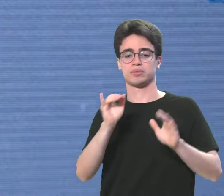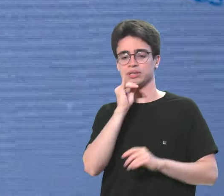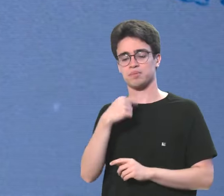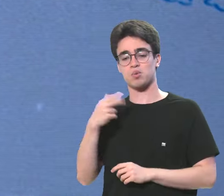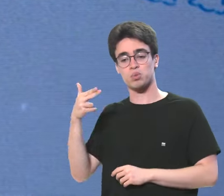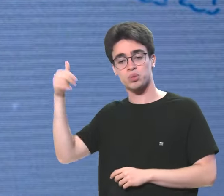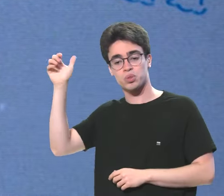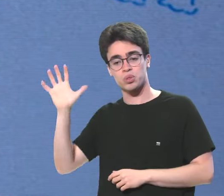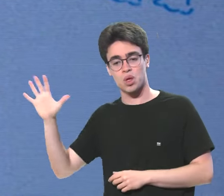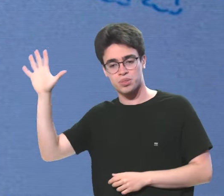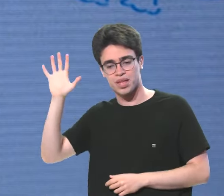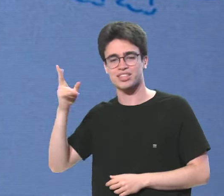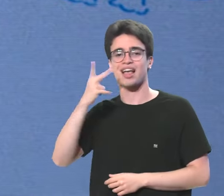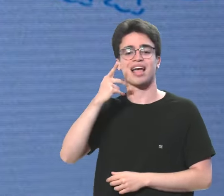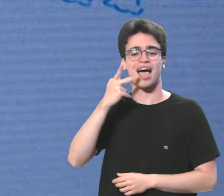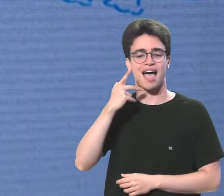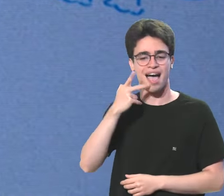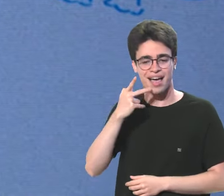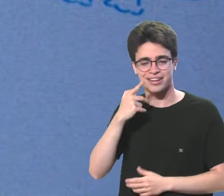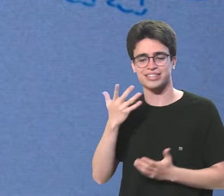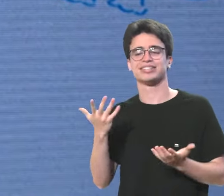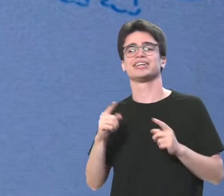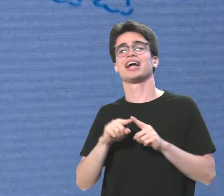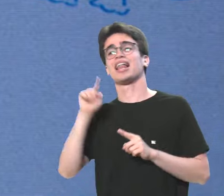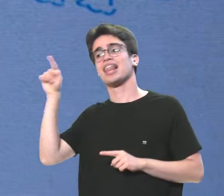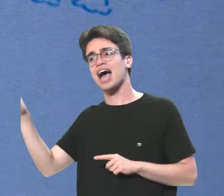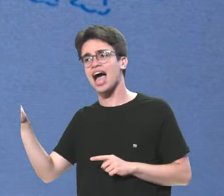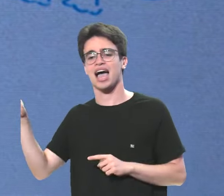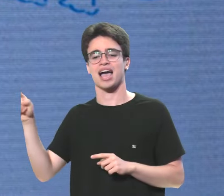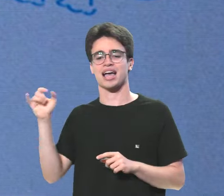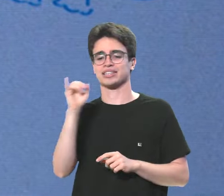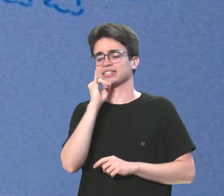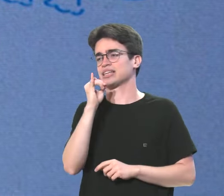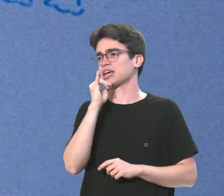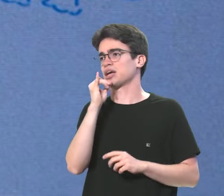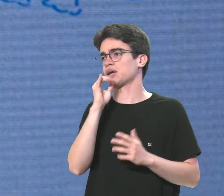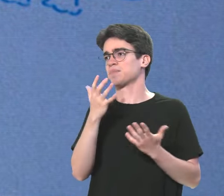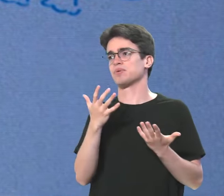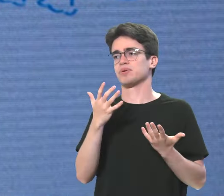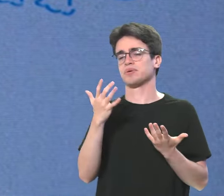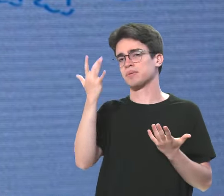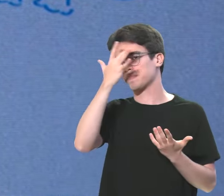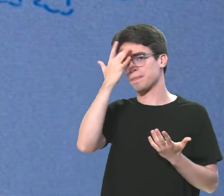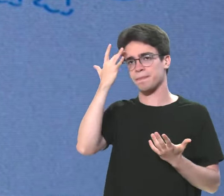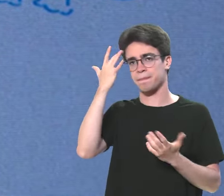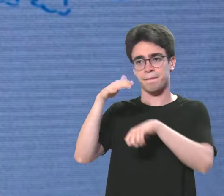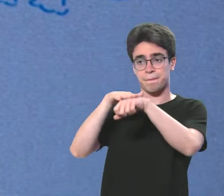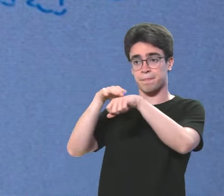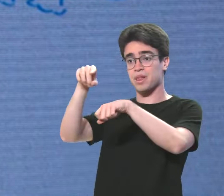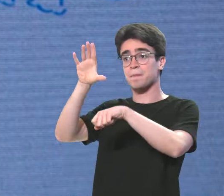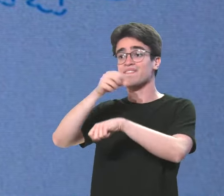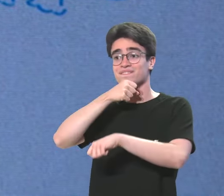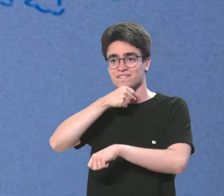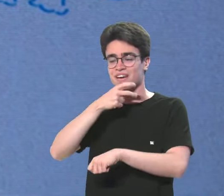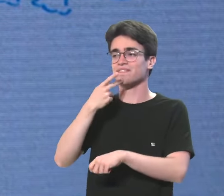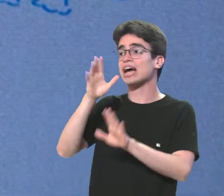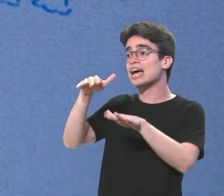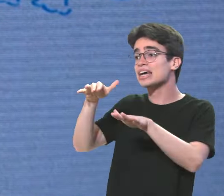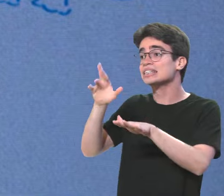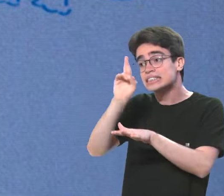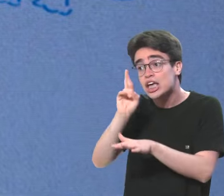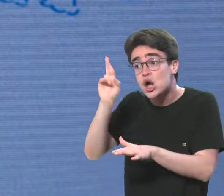Nordeste né Ceará Fortaleza e lá eh você sempre se trata quando vai conversar com uma pessoa mais velha você chama de Senhor